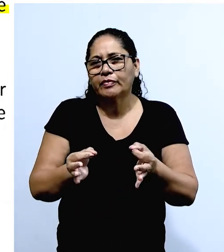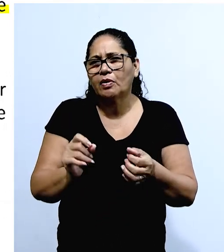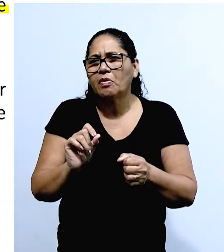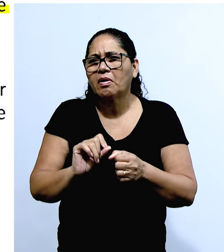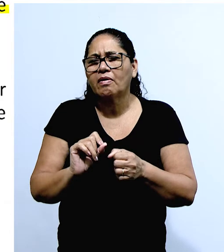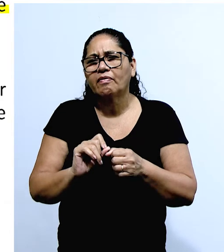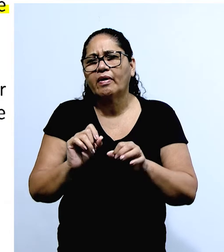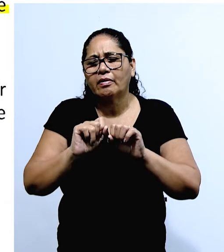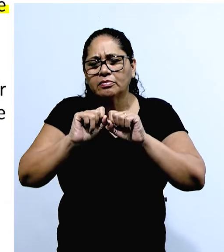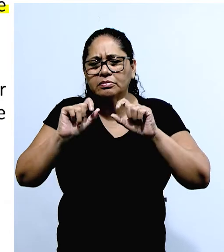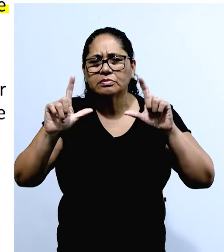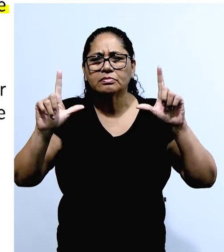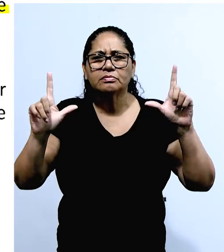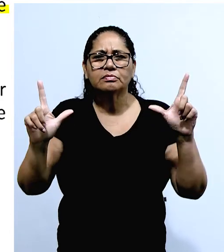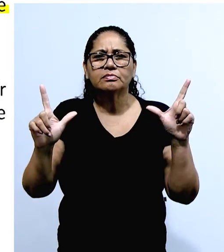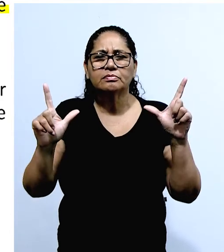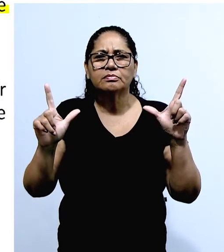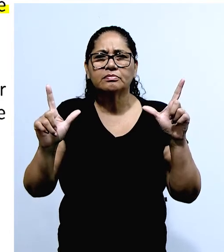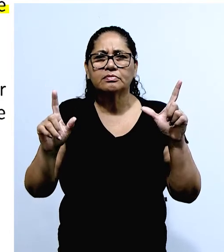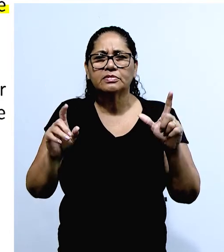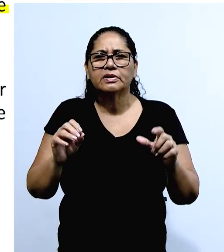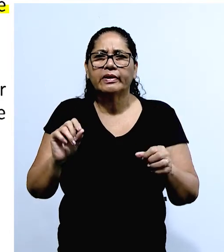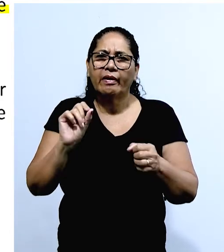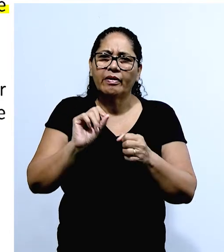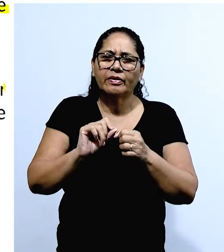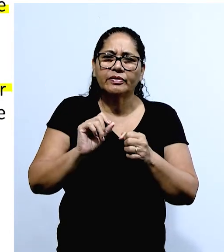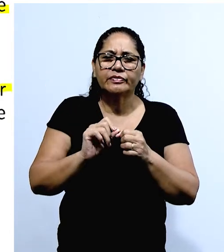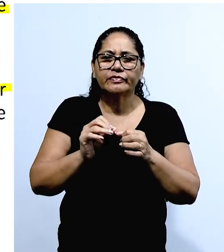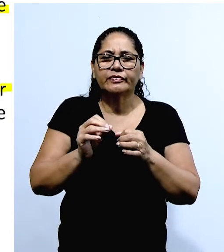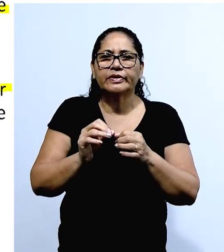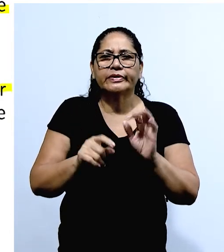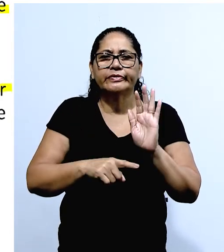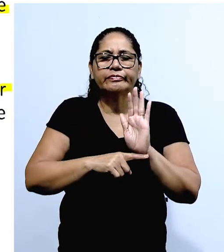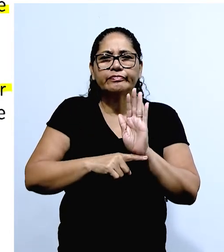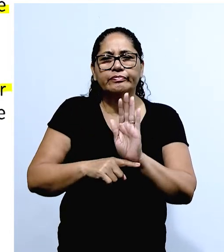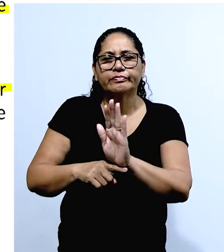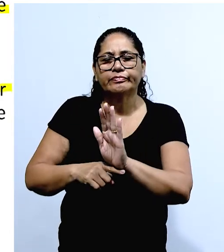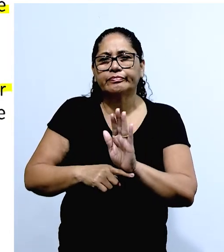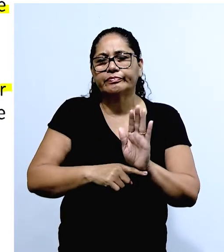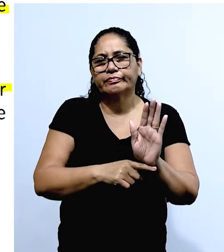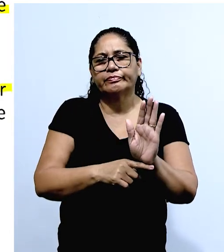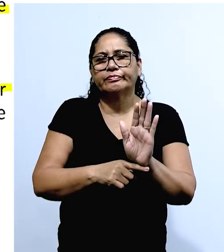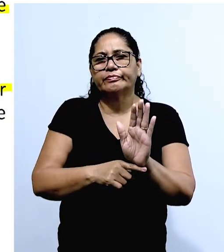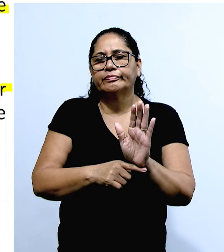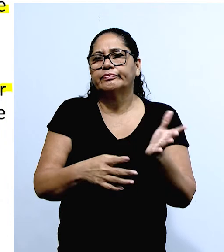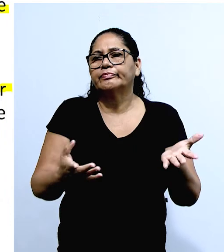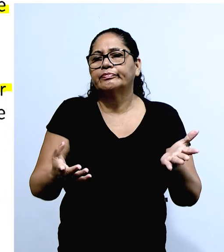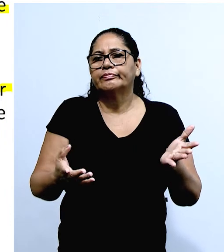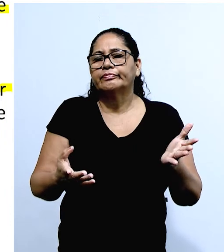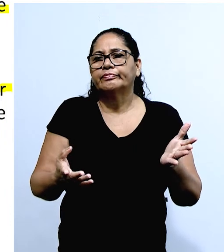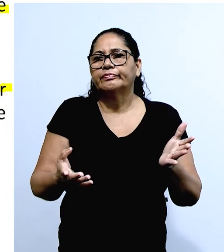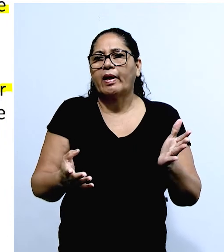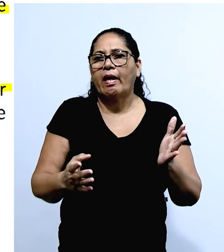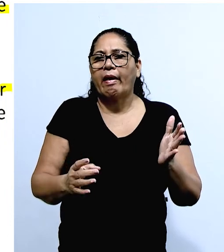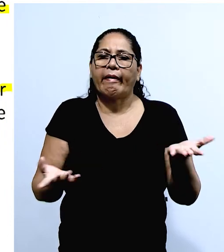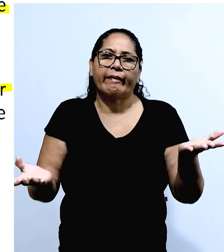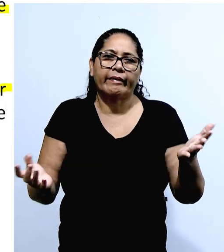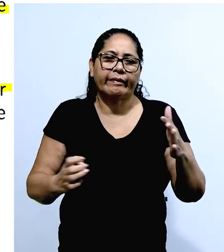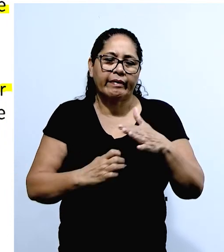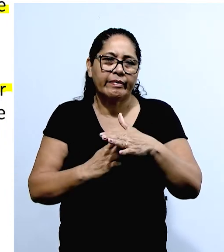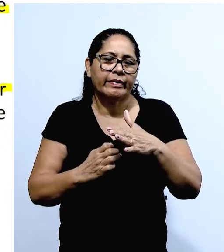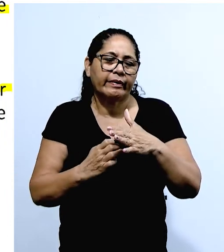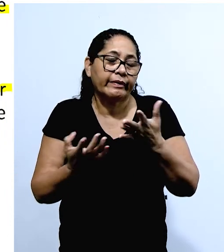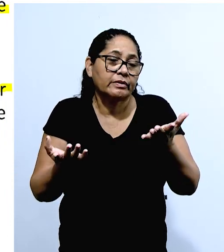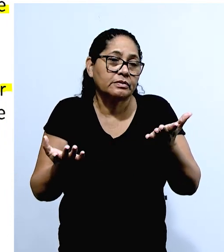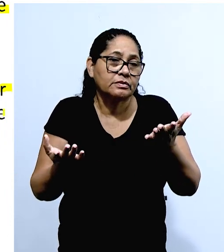instituição. Quando claramente estabelecidos, vão ajudar essa organização a reagir rápida e decisivamente